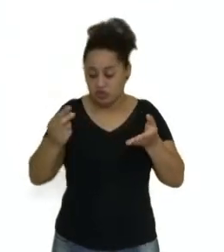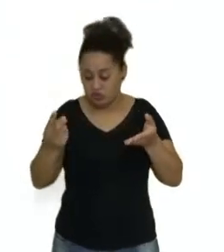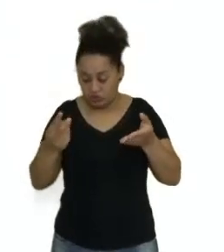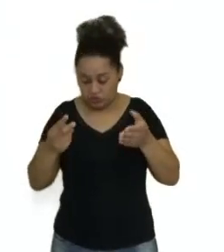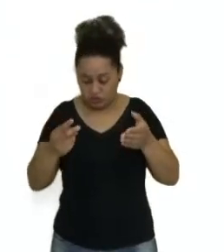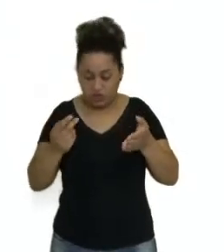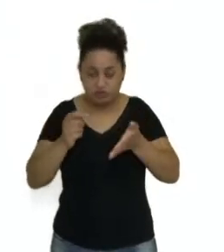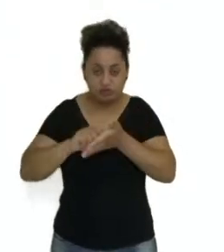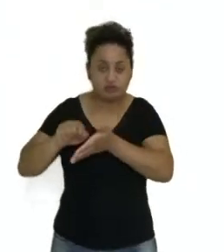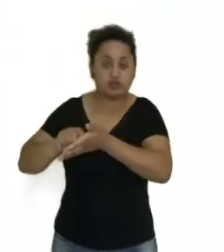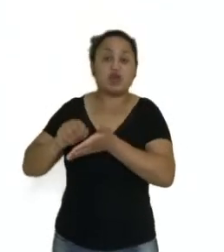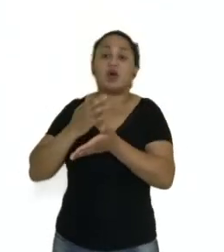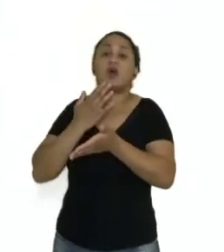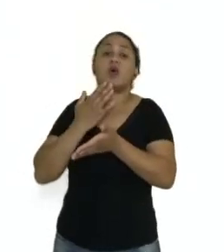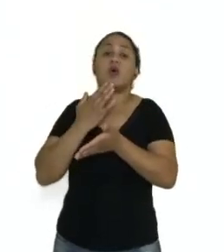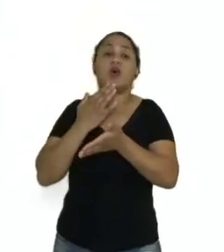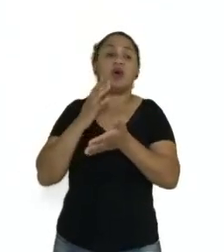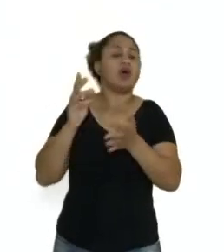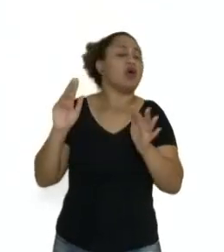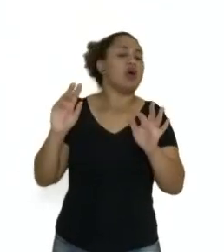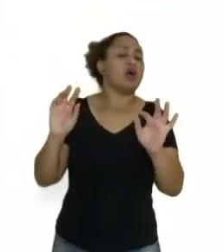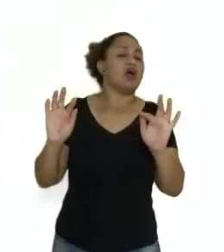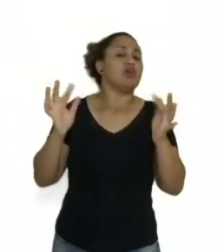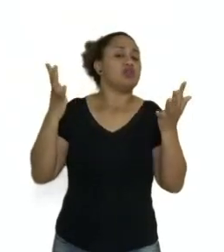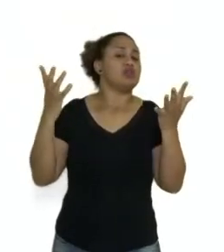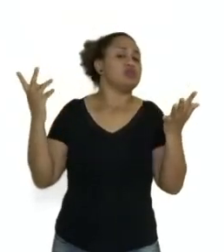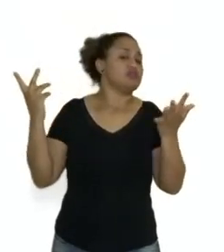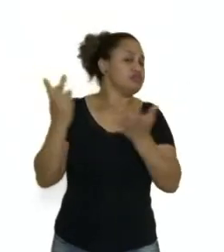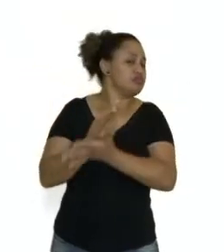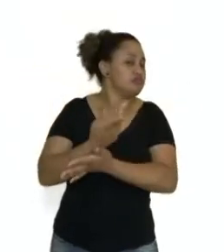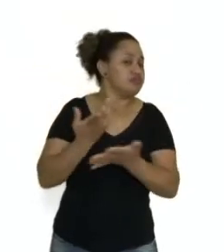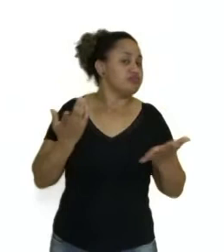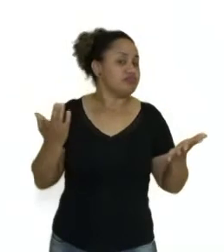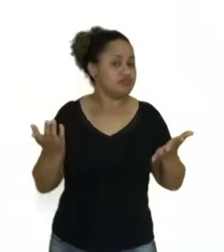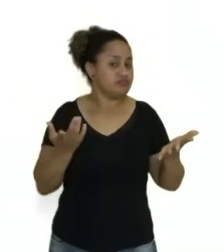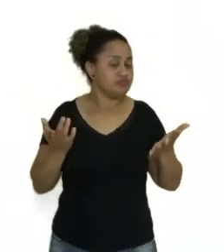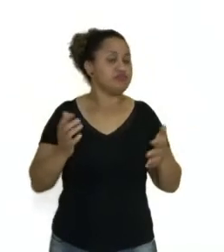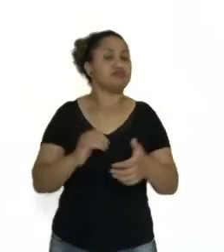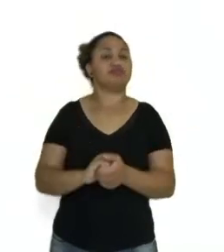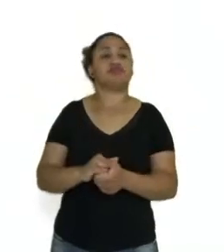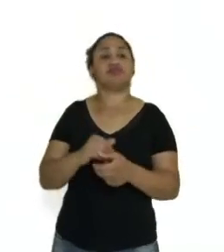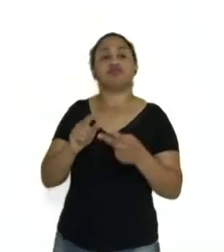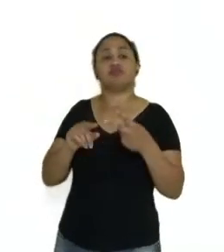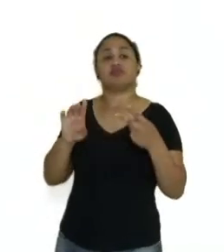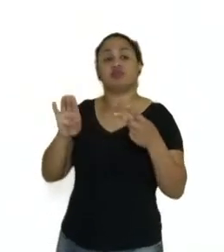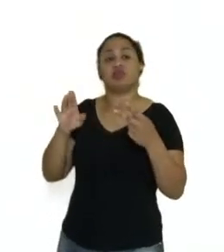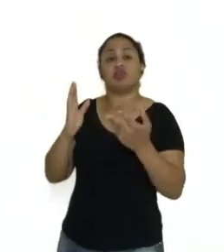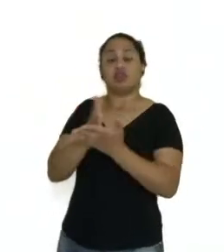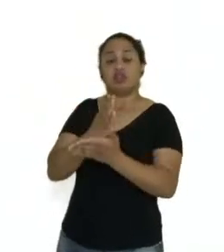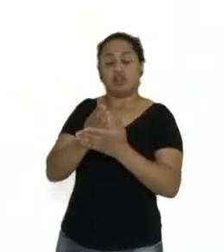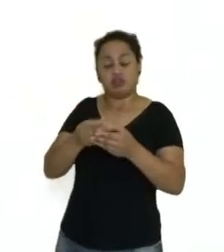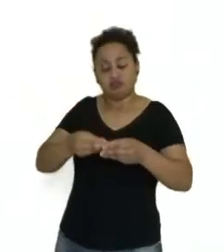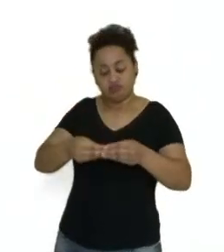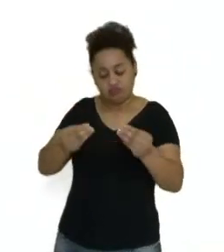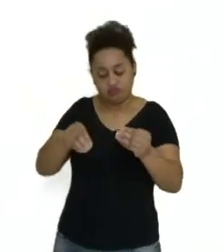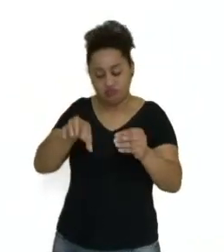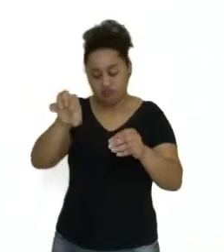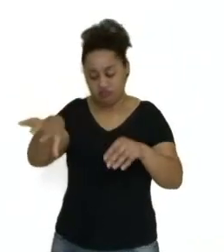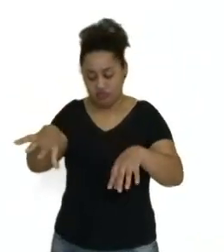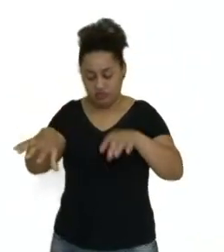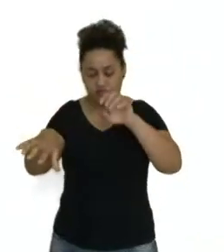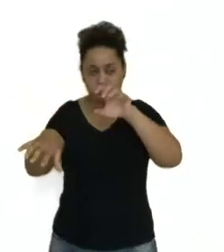cor. Trata-se de um fenômeno aleatório? E na letra B, ele separa as cartas em dois